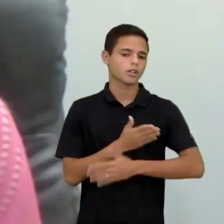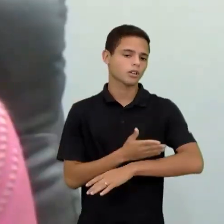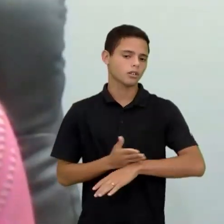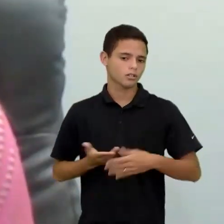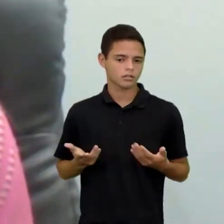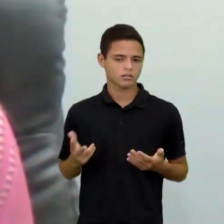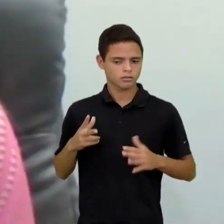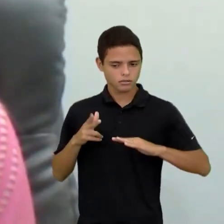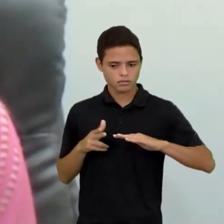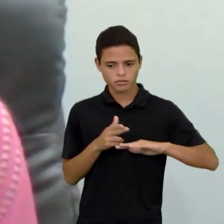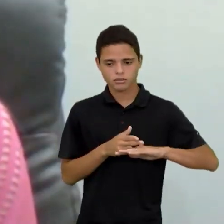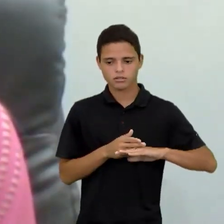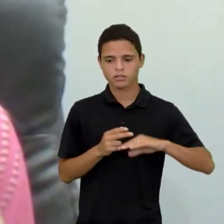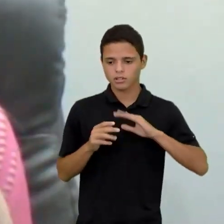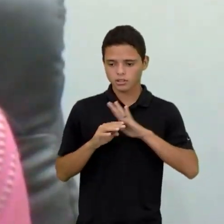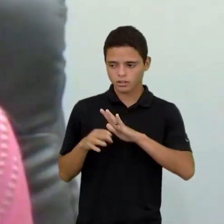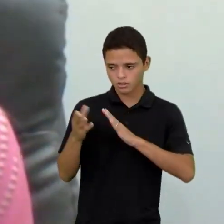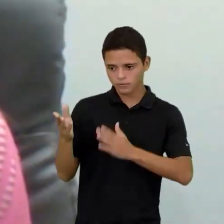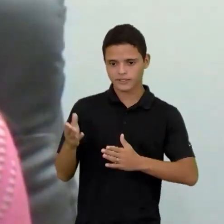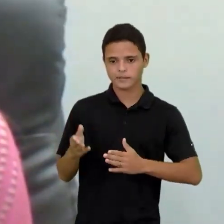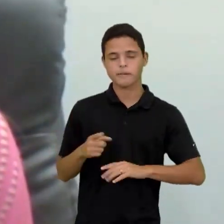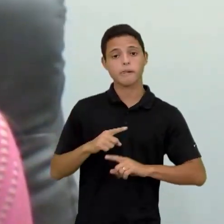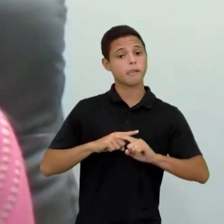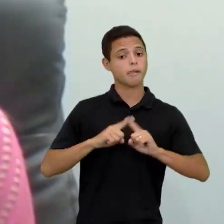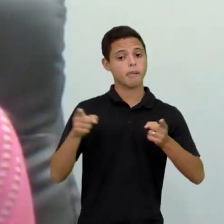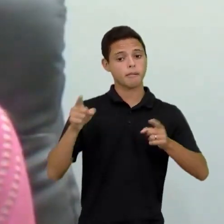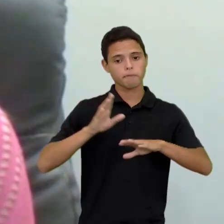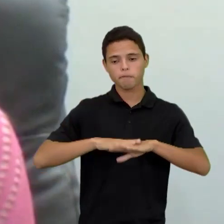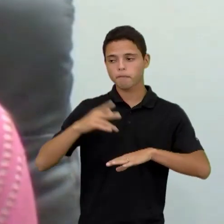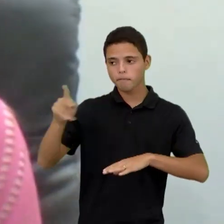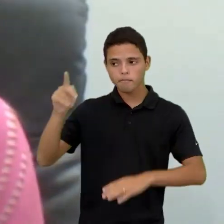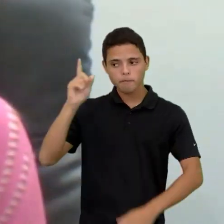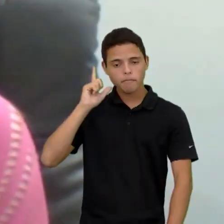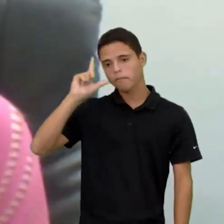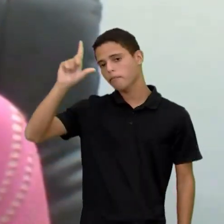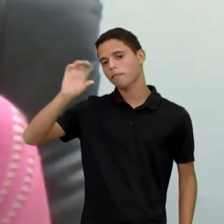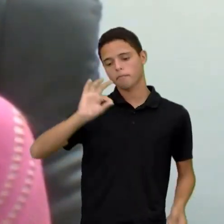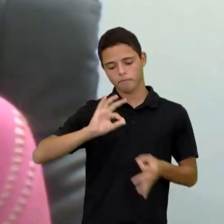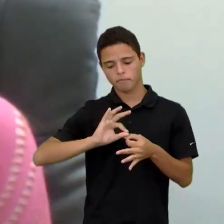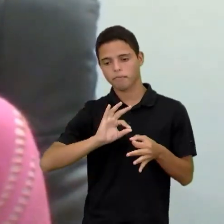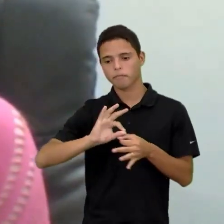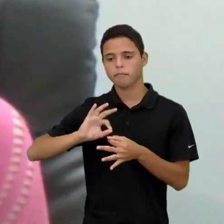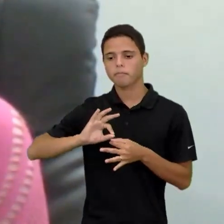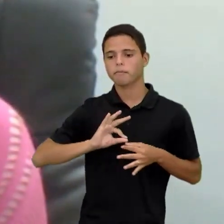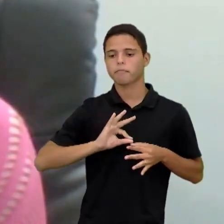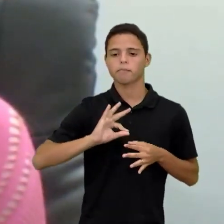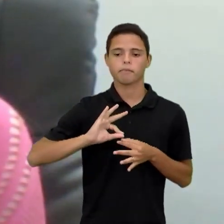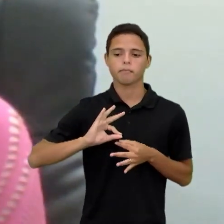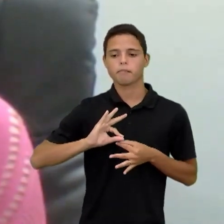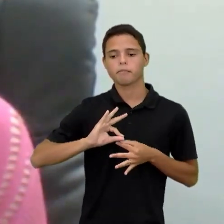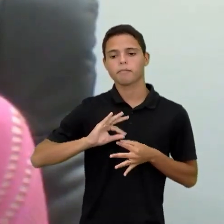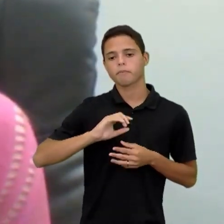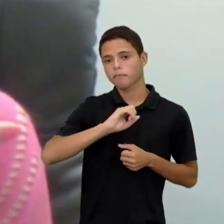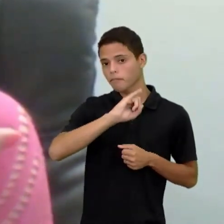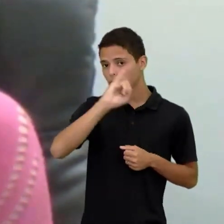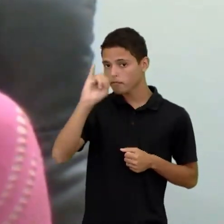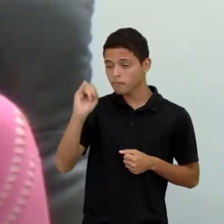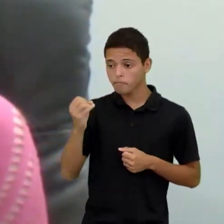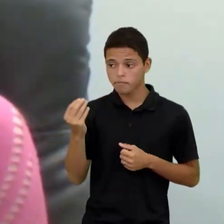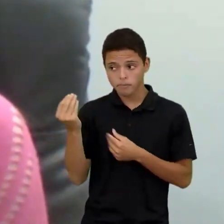eu corto rapidinho para ele, mas ele pode fazer, tá? Então, se a gente pode fazer com que ele dá